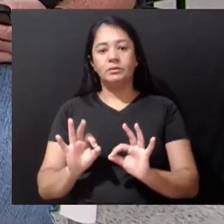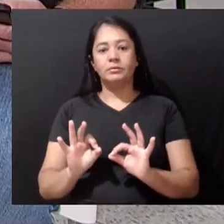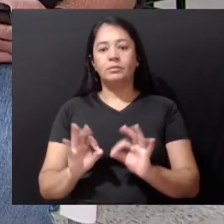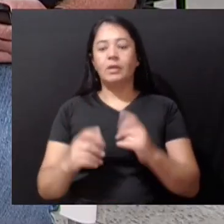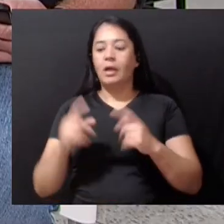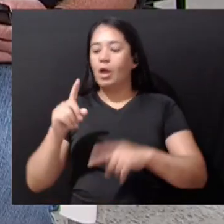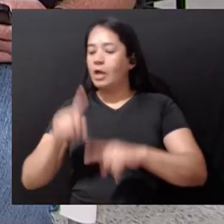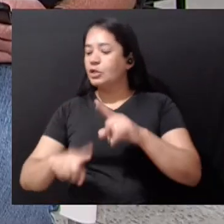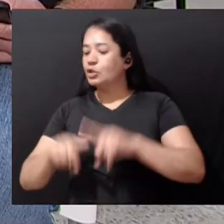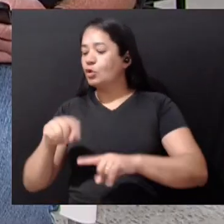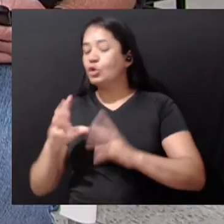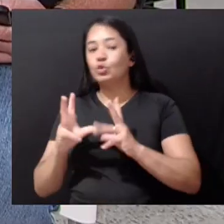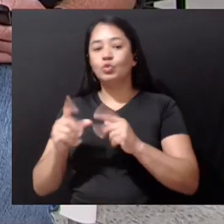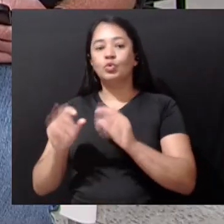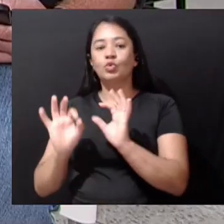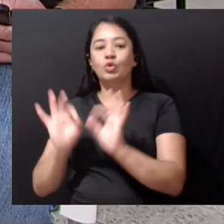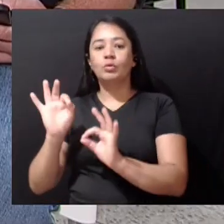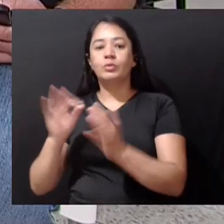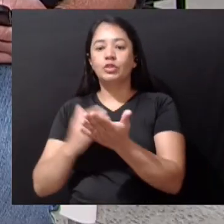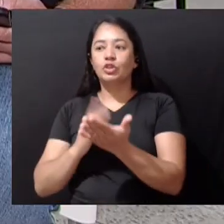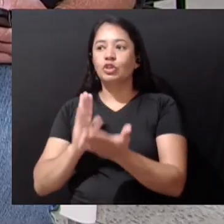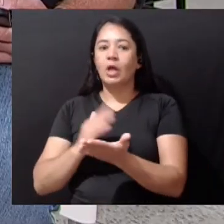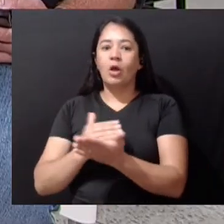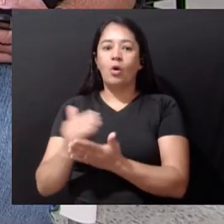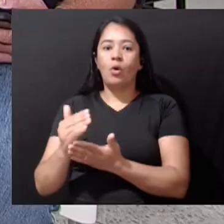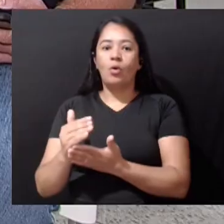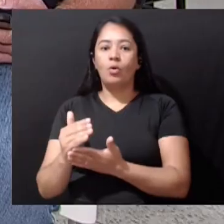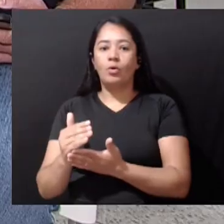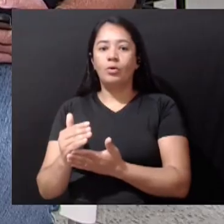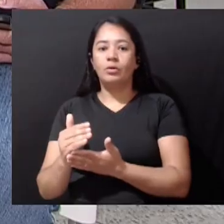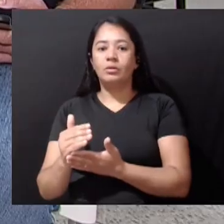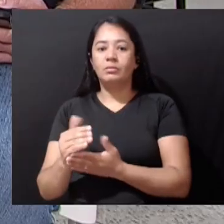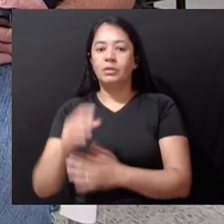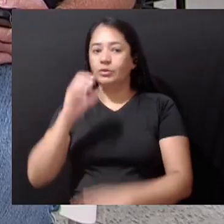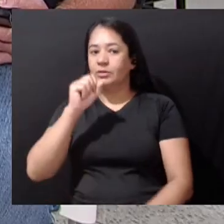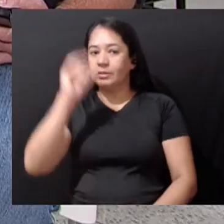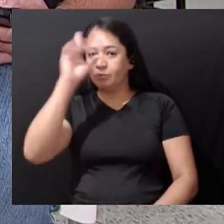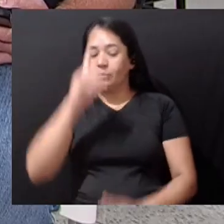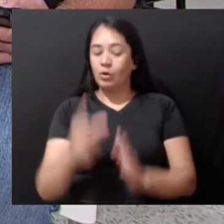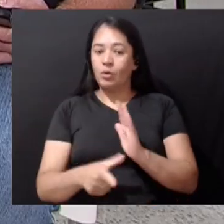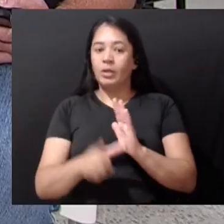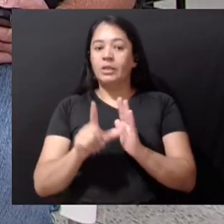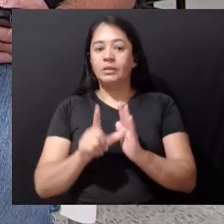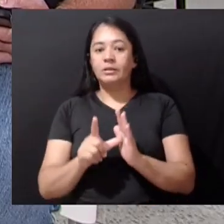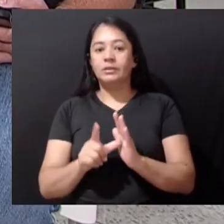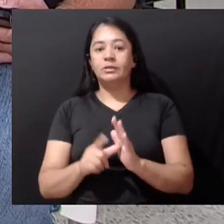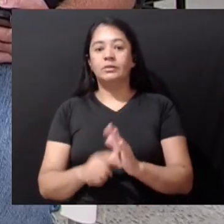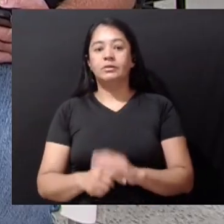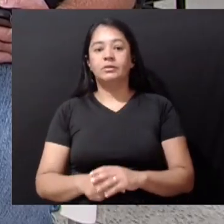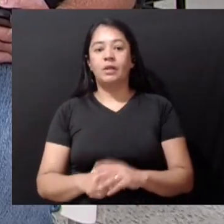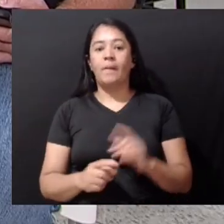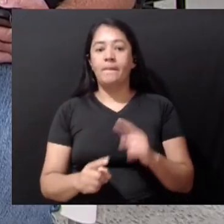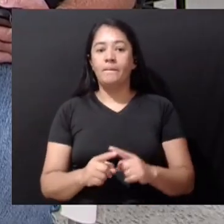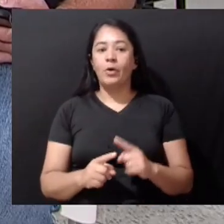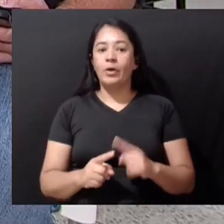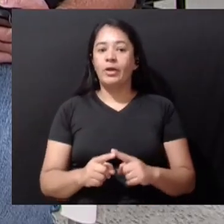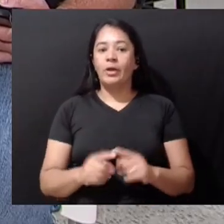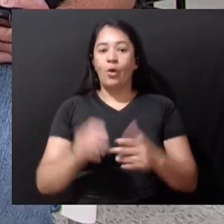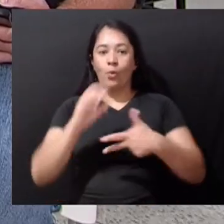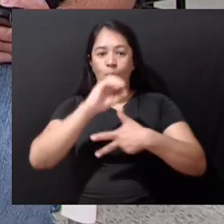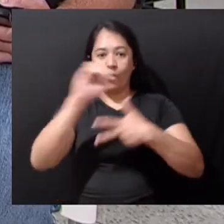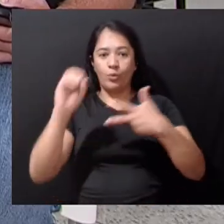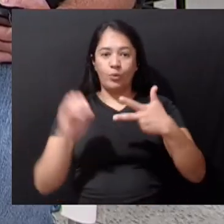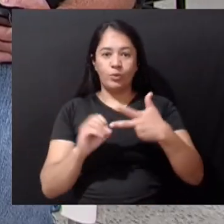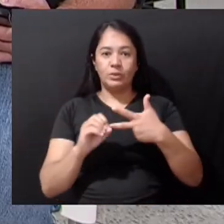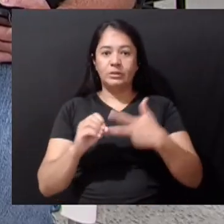isso já começa desde os finais de semanas anteriores, né? Porque o Enem é o terceiro grande